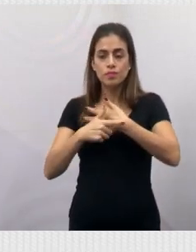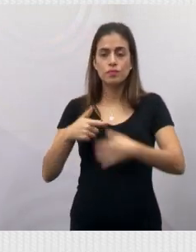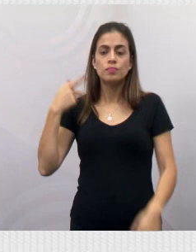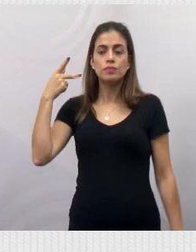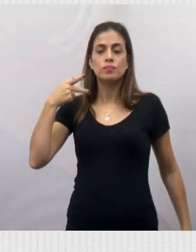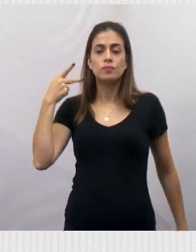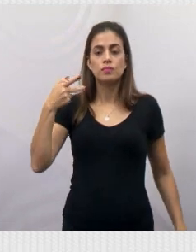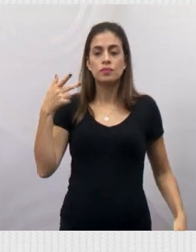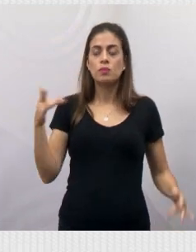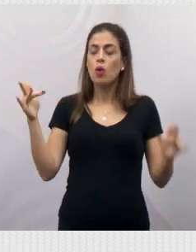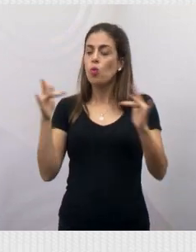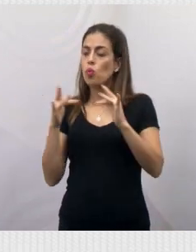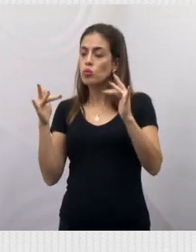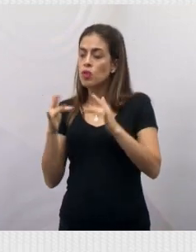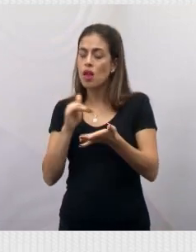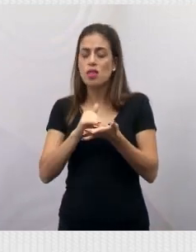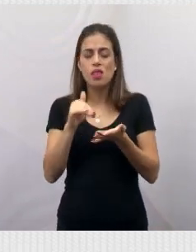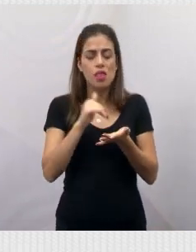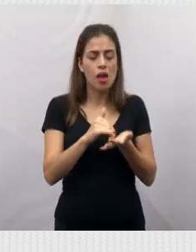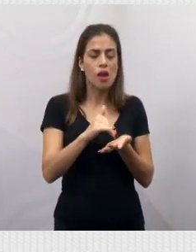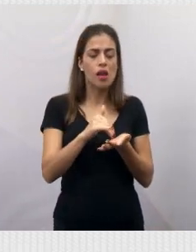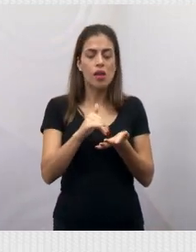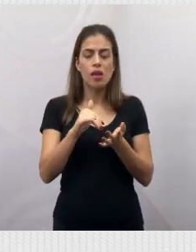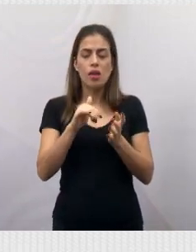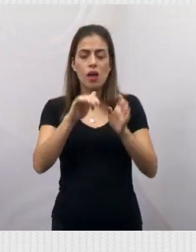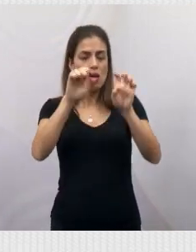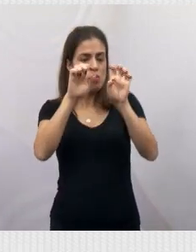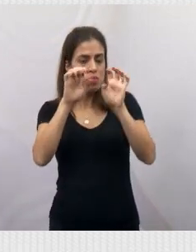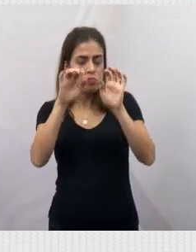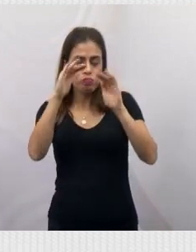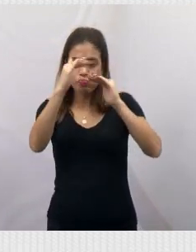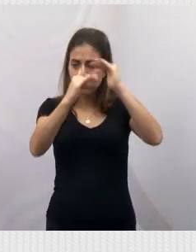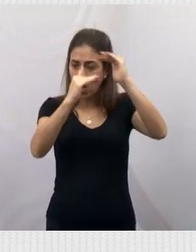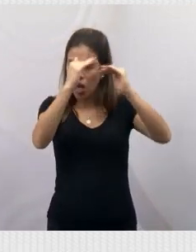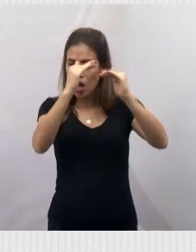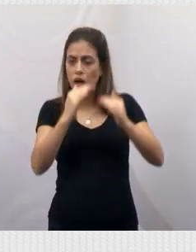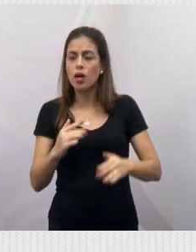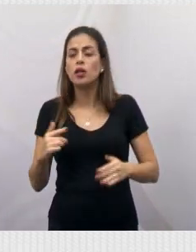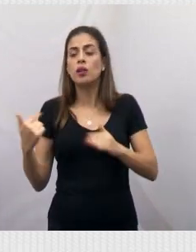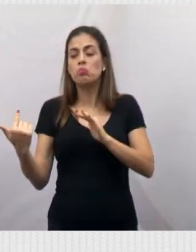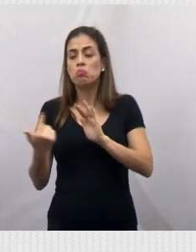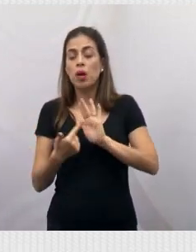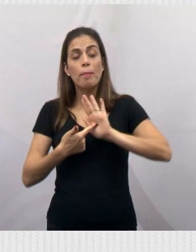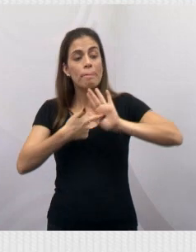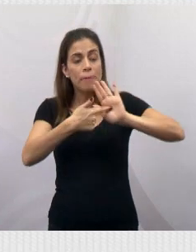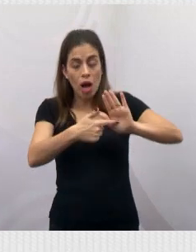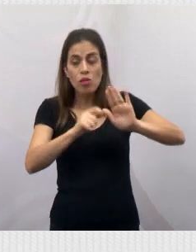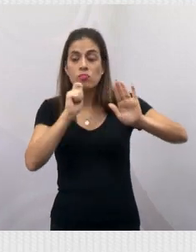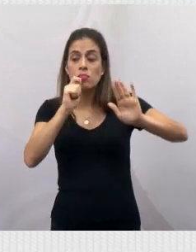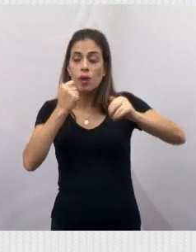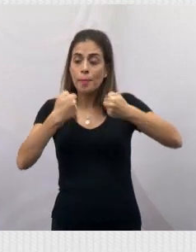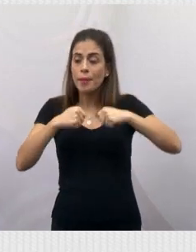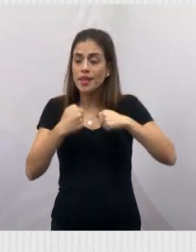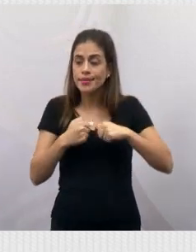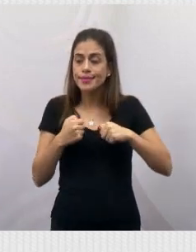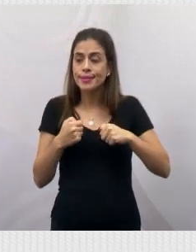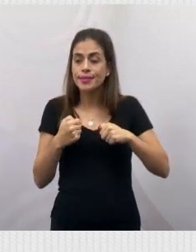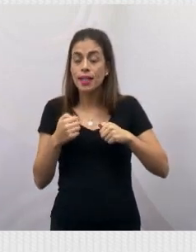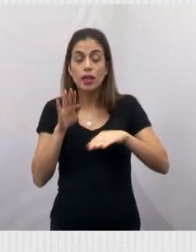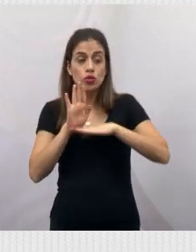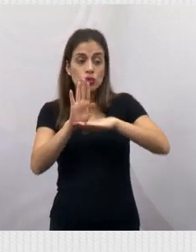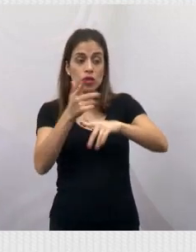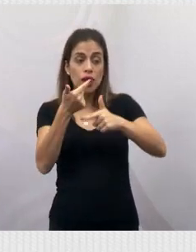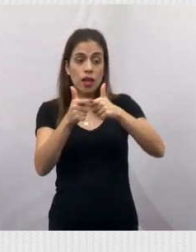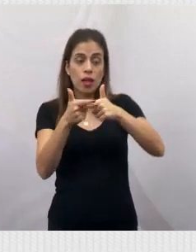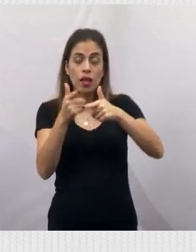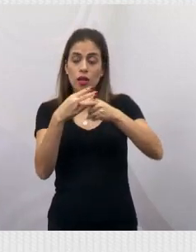contato com as secretarias, com as autarquias, para poder levar as demandas e ajudar a resolvê-las.